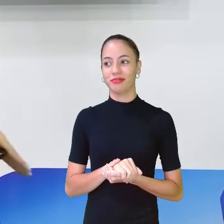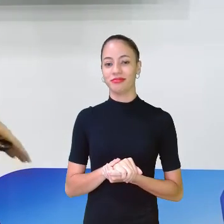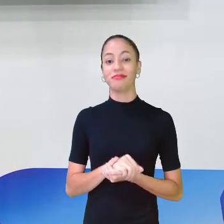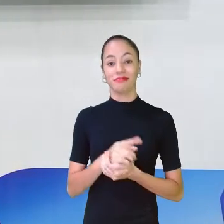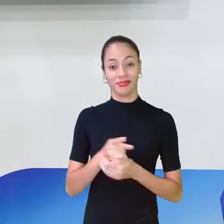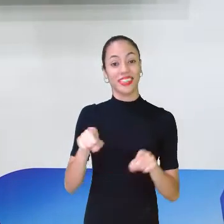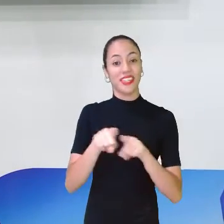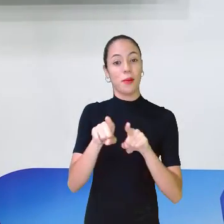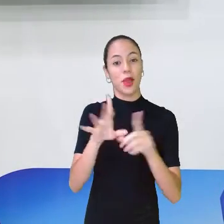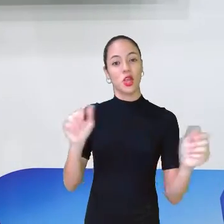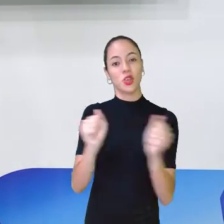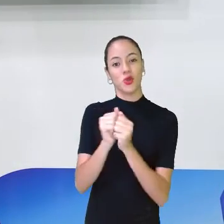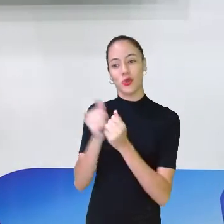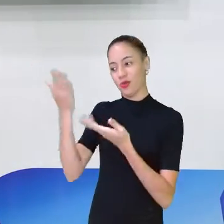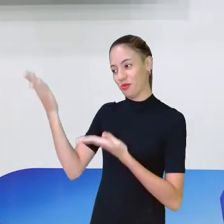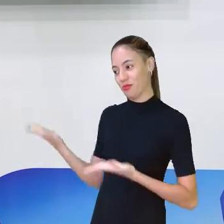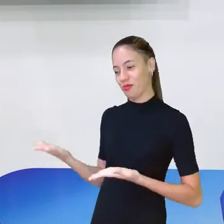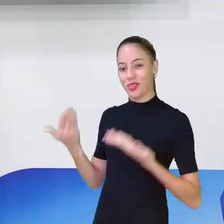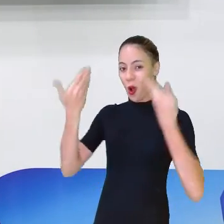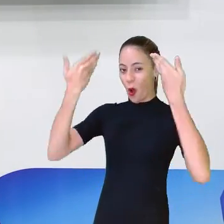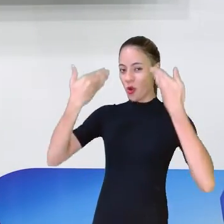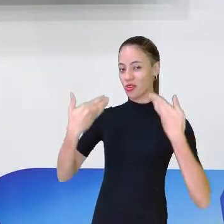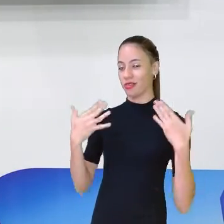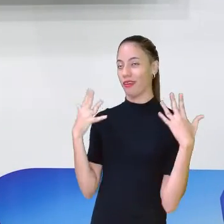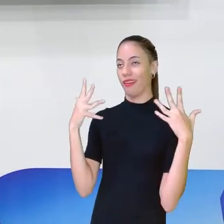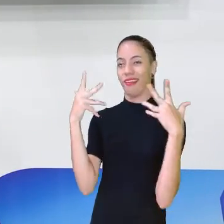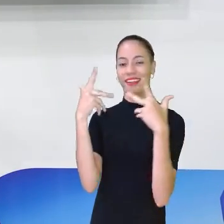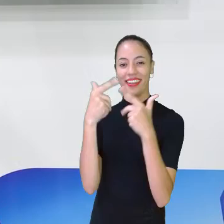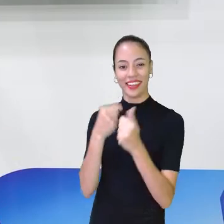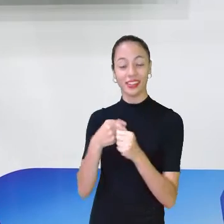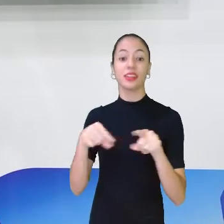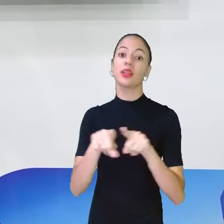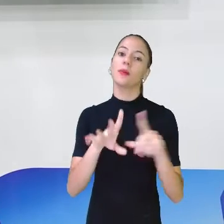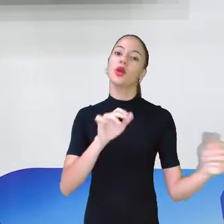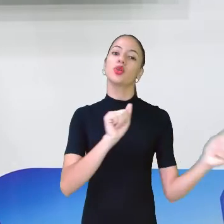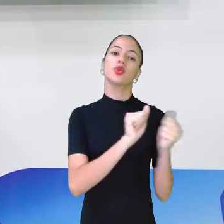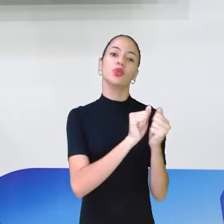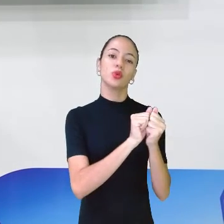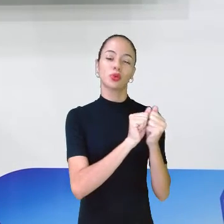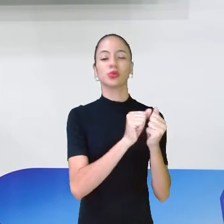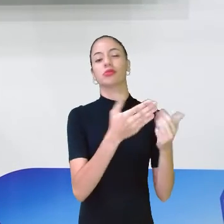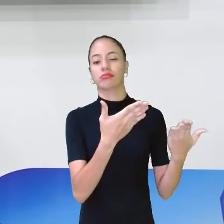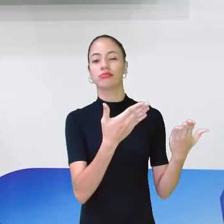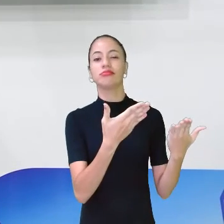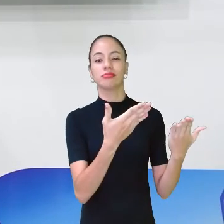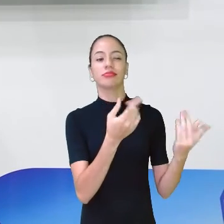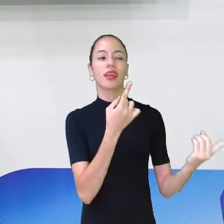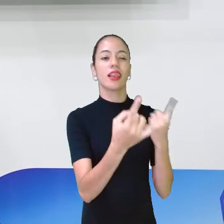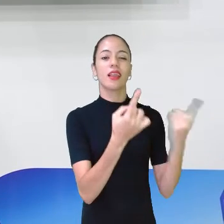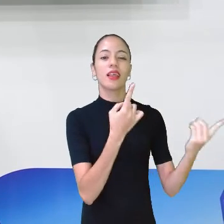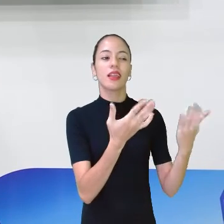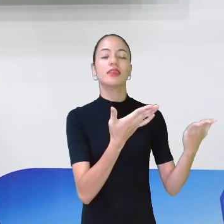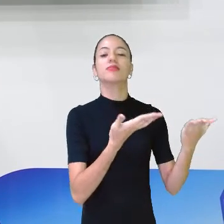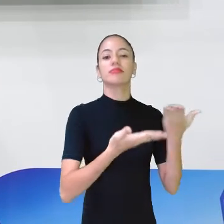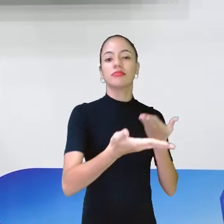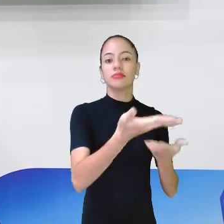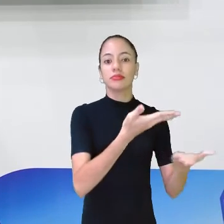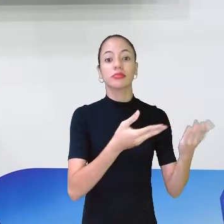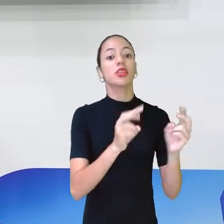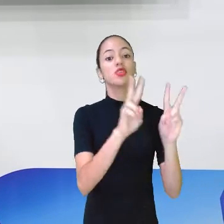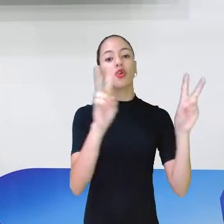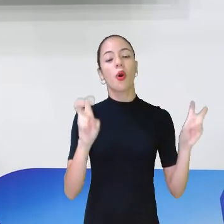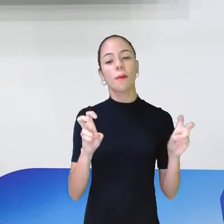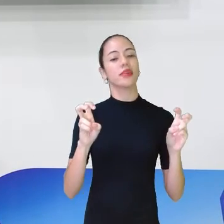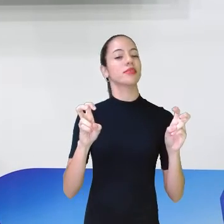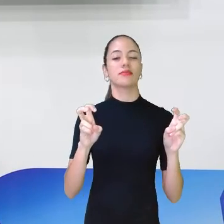Rostinho lindo, maravilhosamente, aqui para vocês. E junto comigo, para dialogar sobre a nossa queridíssima